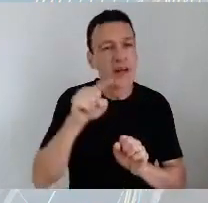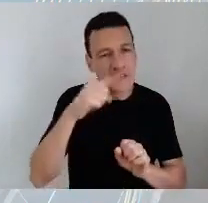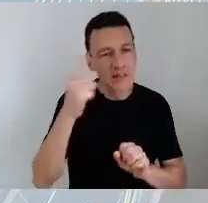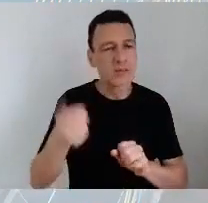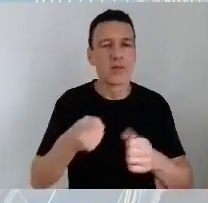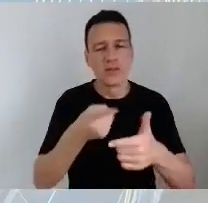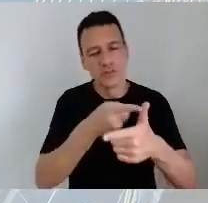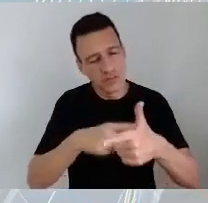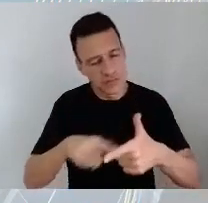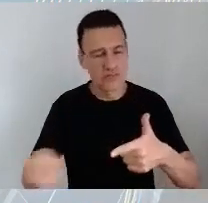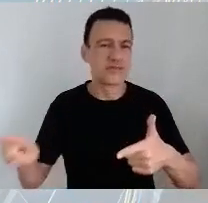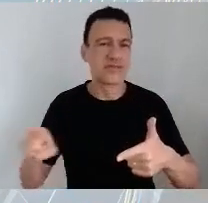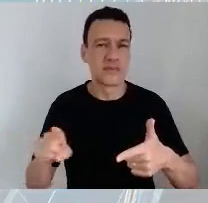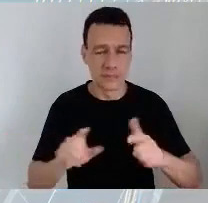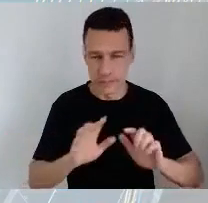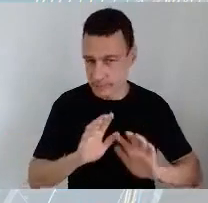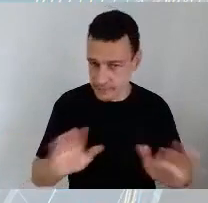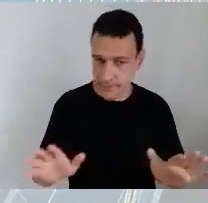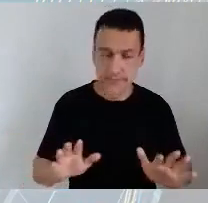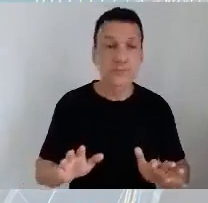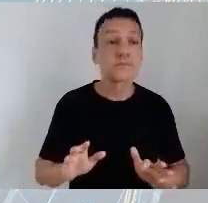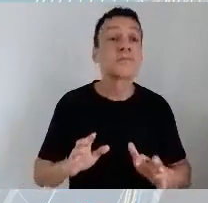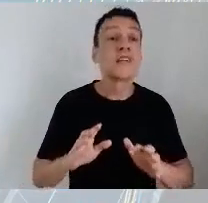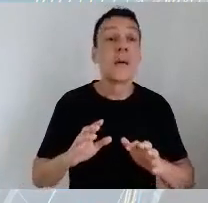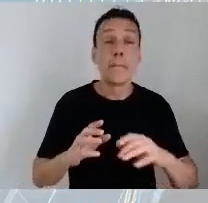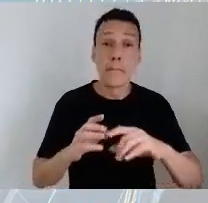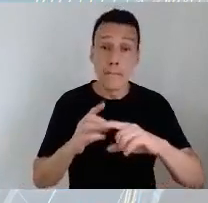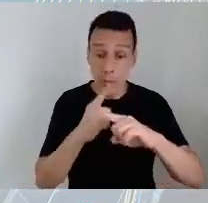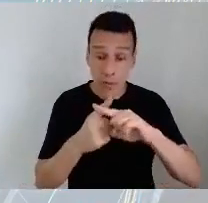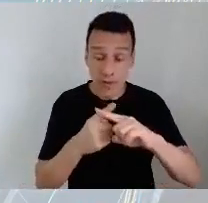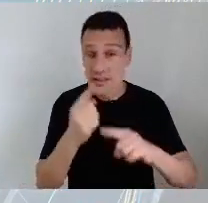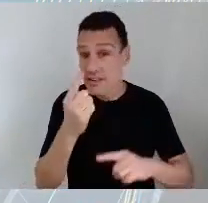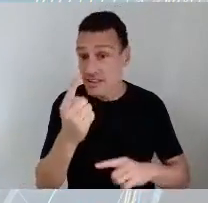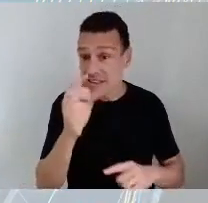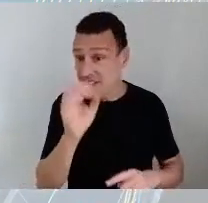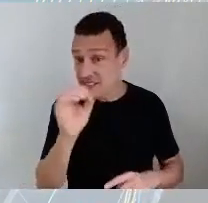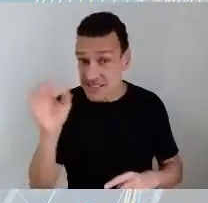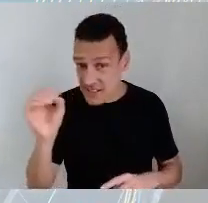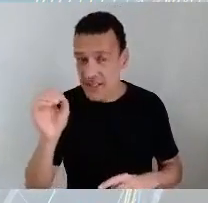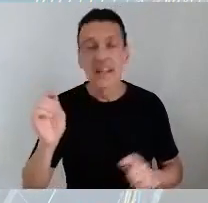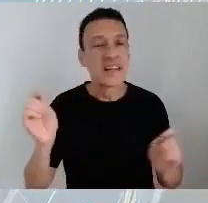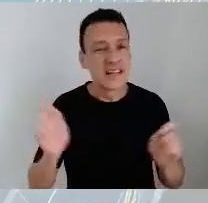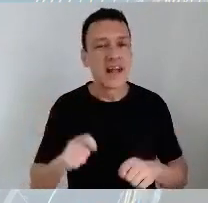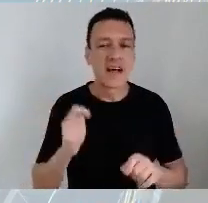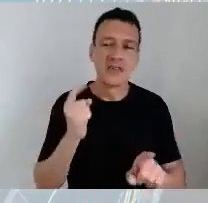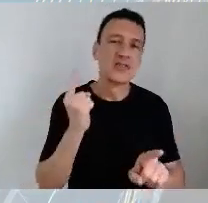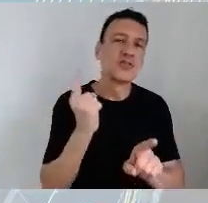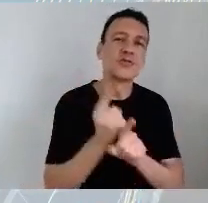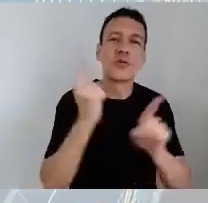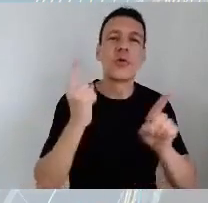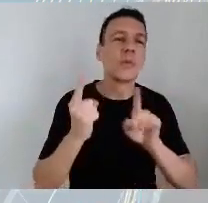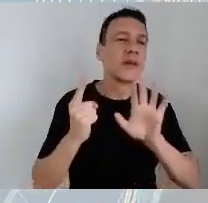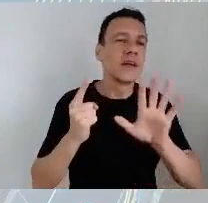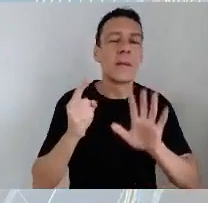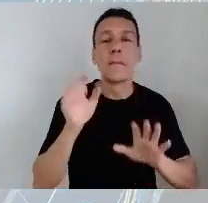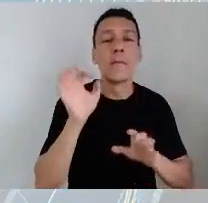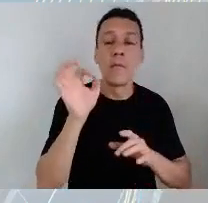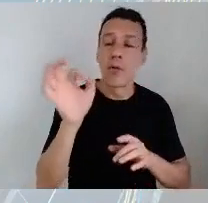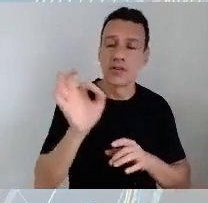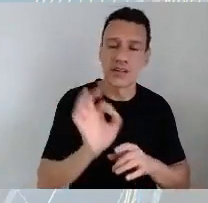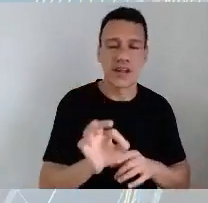ali, multiplicando por 100, a gente consegue ter a porcentagem do esforço, né, ou